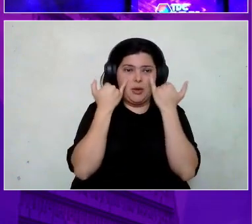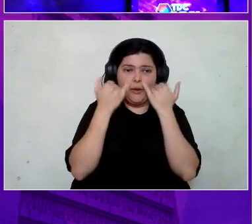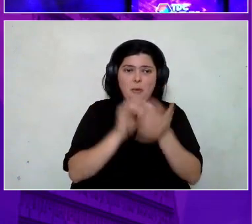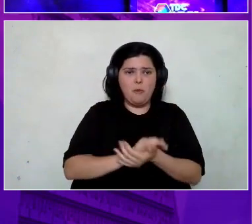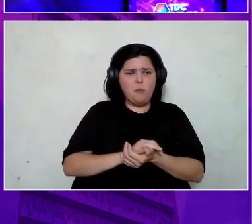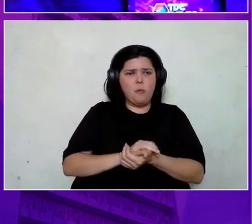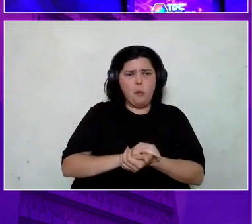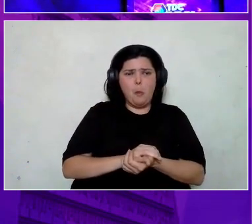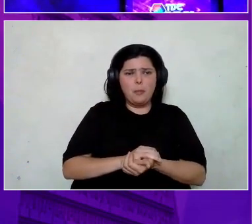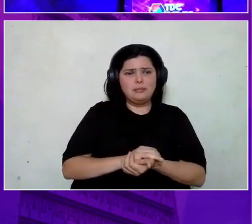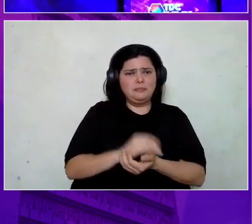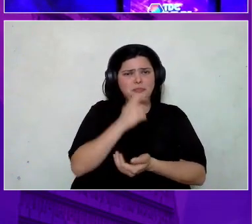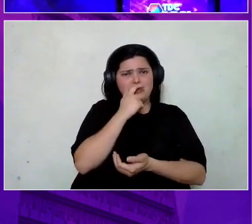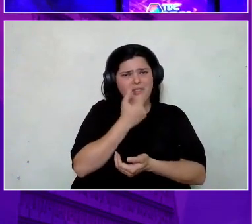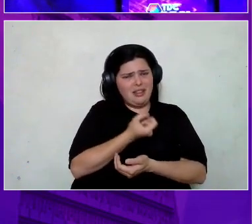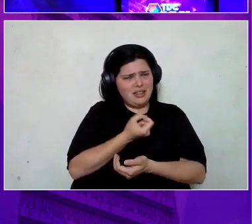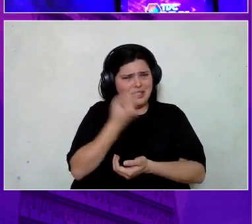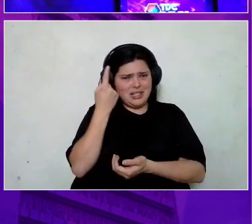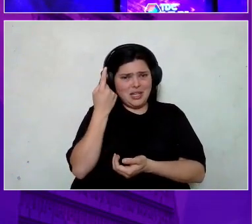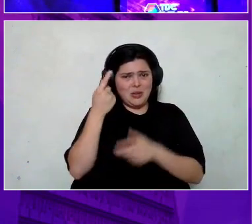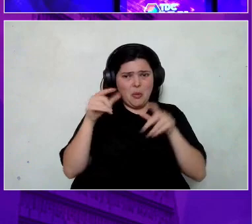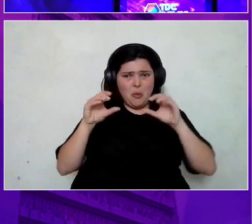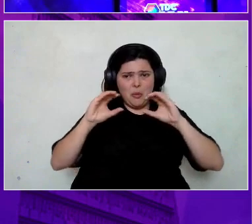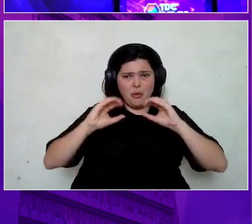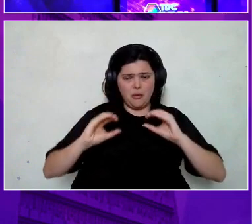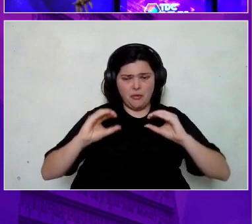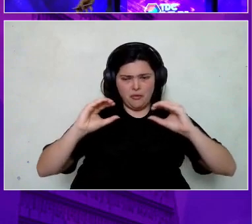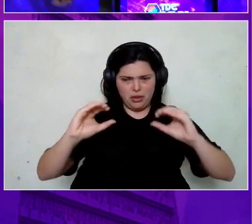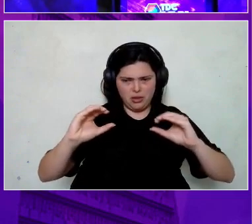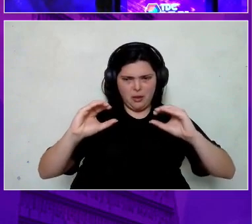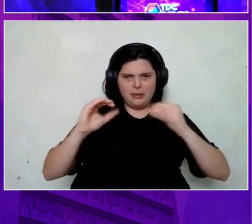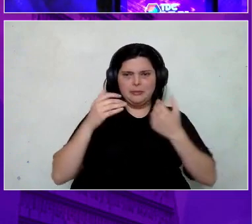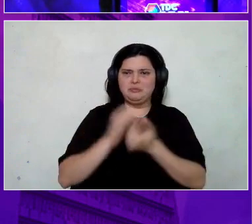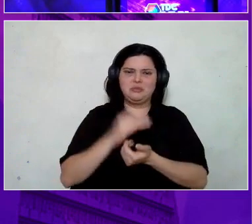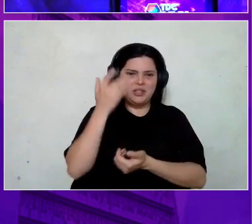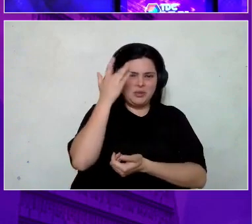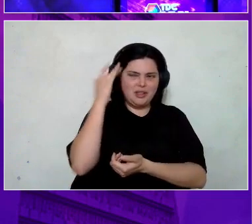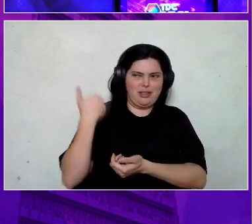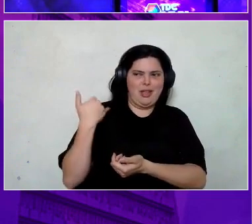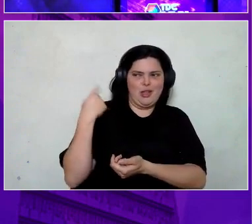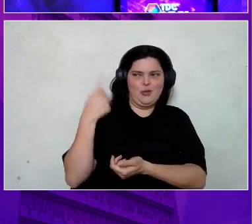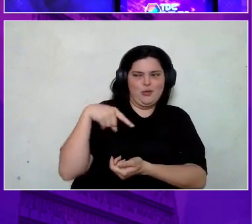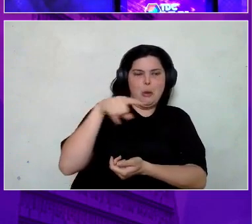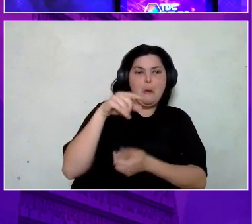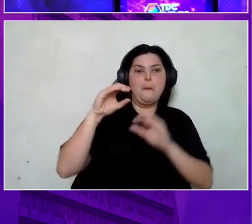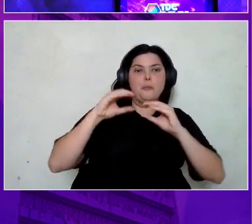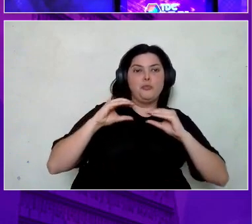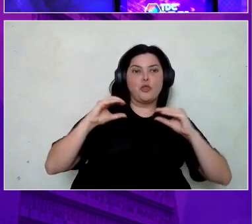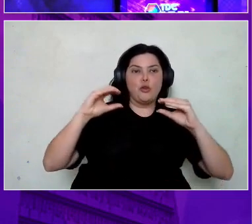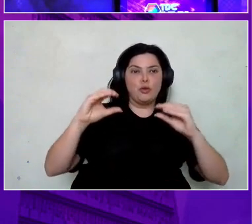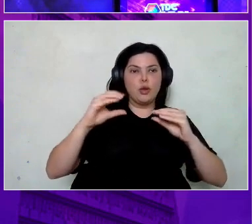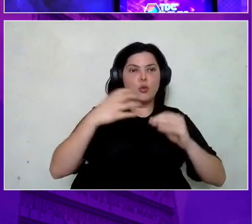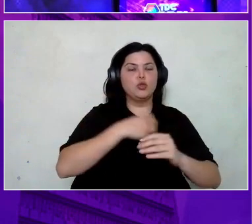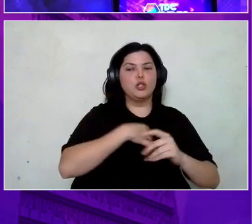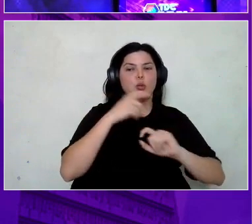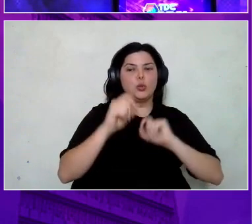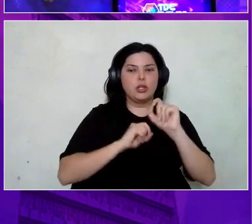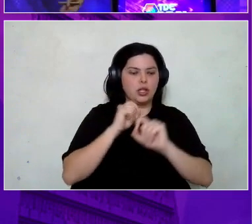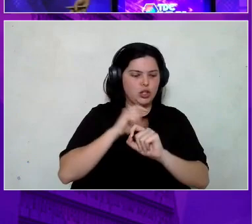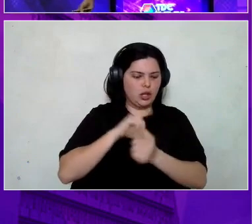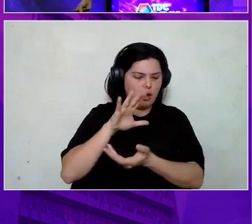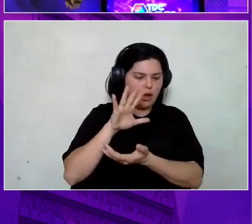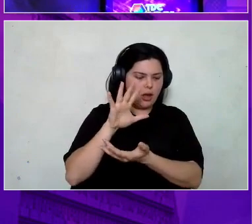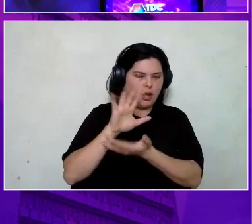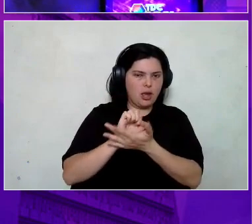achando estranho ter uma fita cassete aqui, não sei a idade de vocês, mas essa fita cassete aqui era uma forma que você tinha para gravar os seus